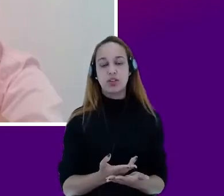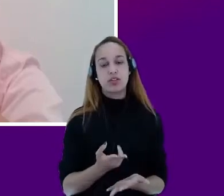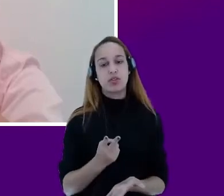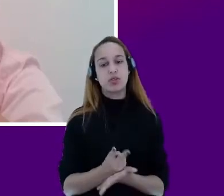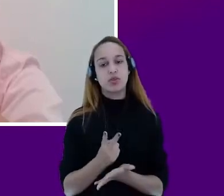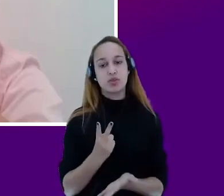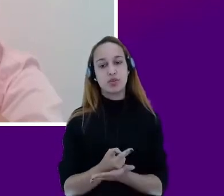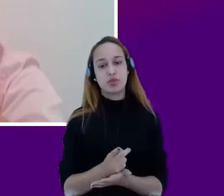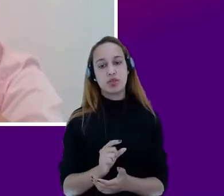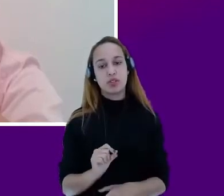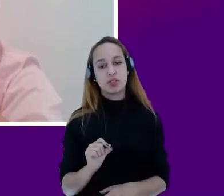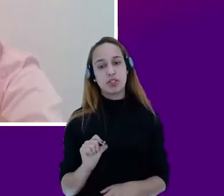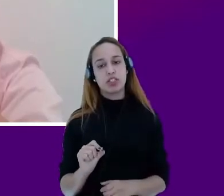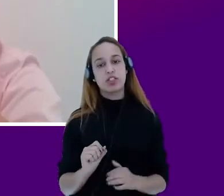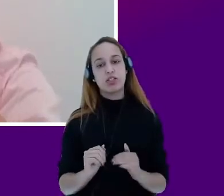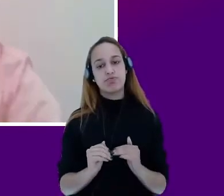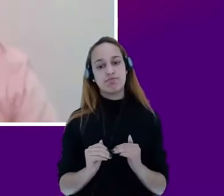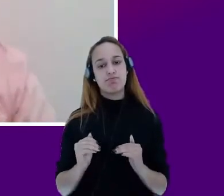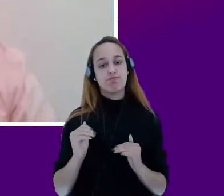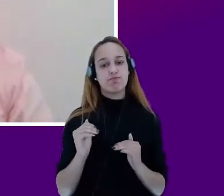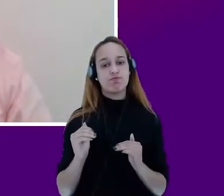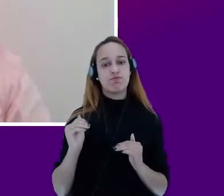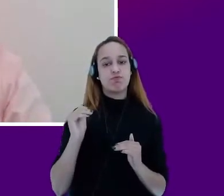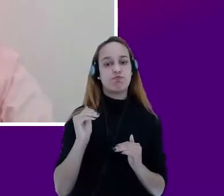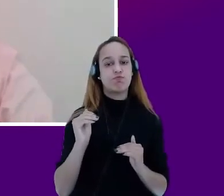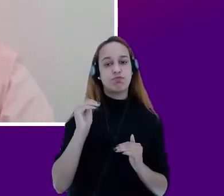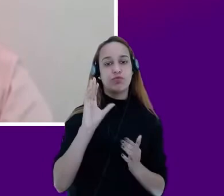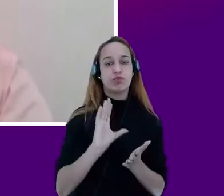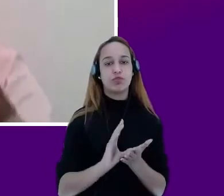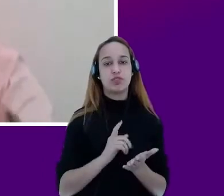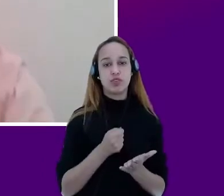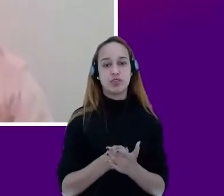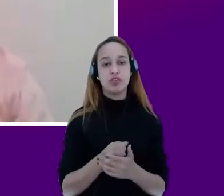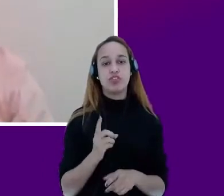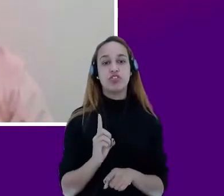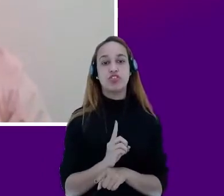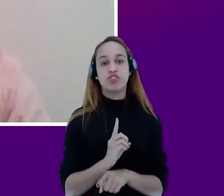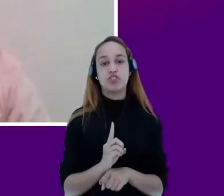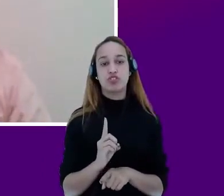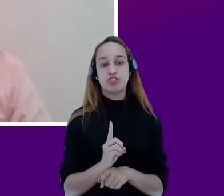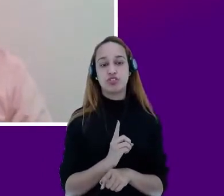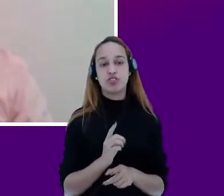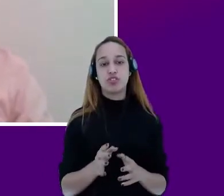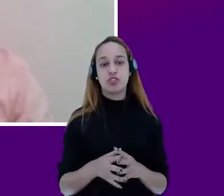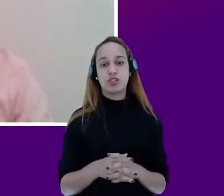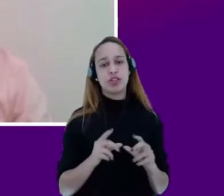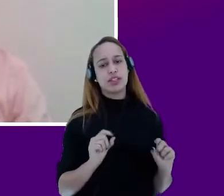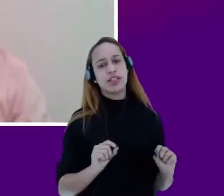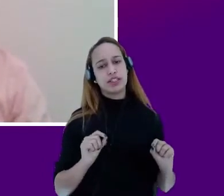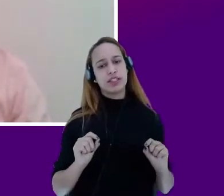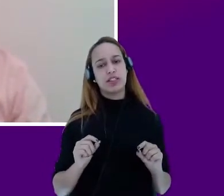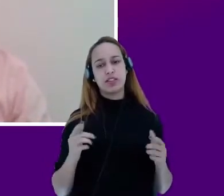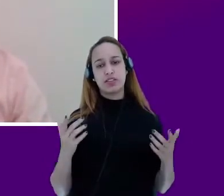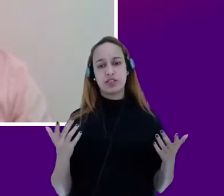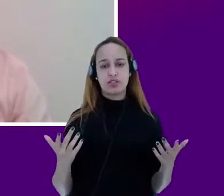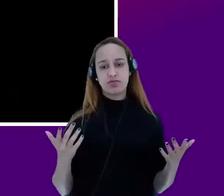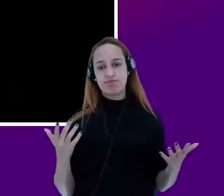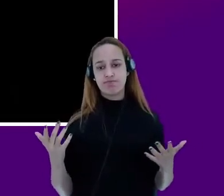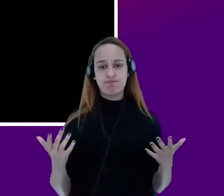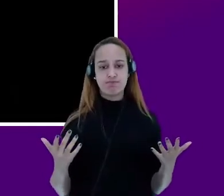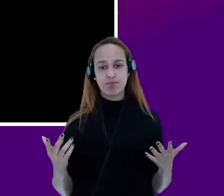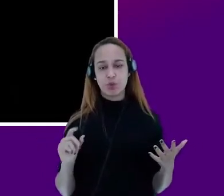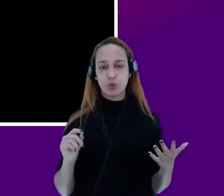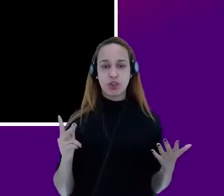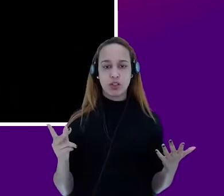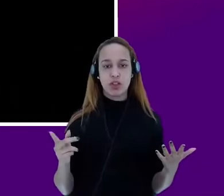nessa crescente de investimento em digital? Principalmente, isso vai ser um platô e a gente, por causa